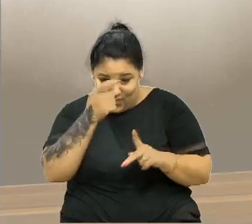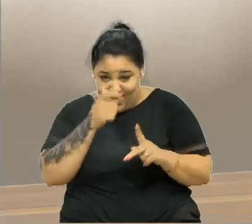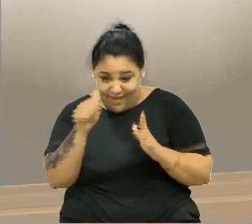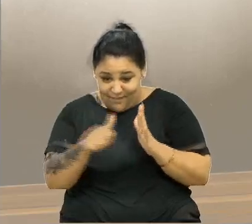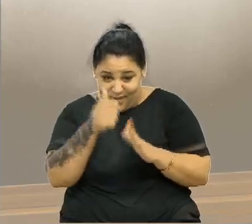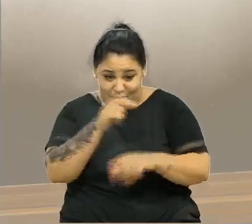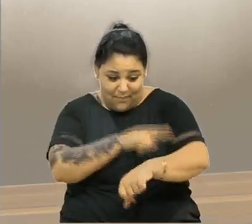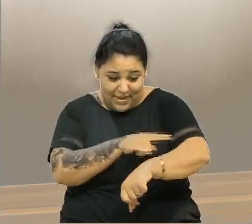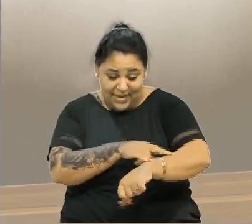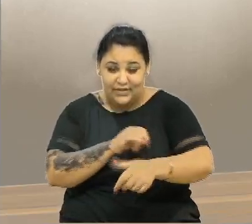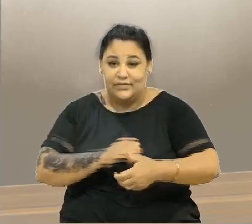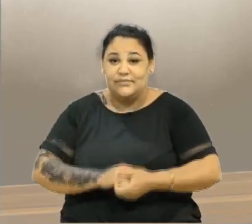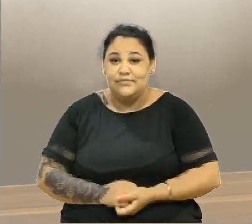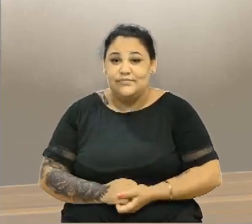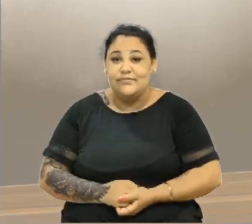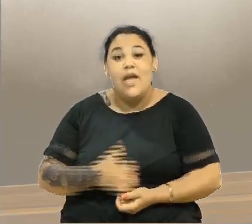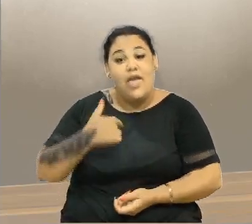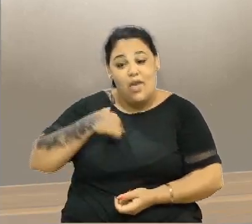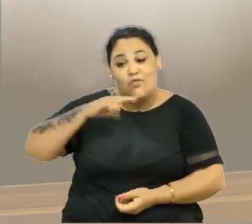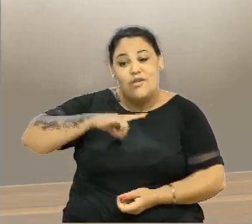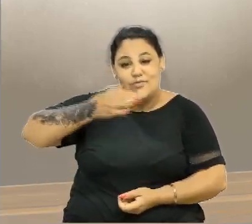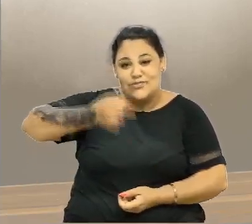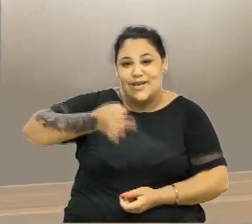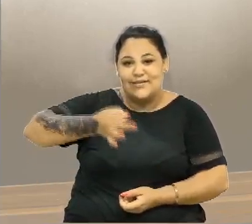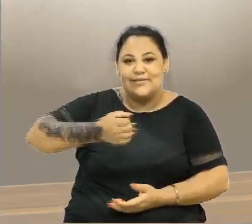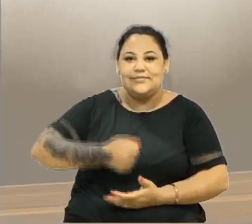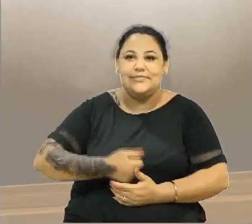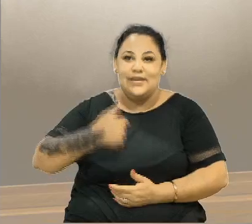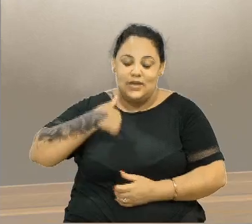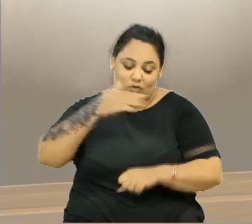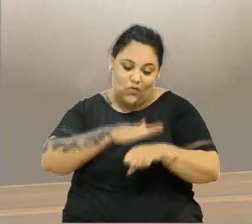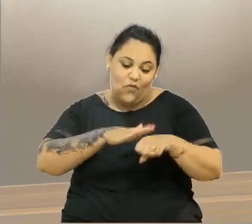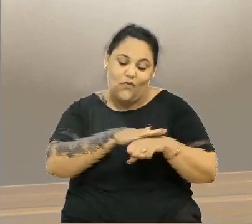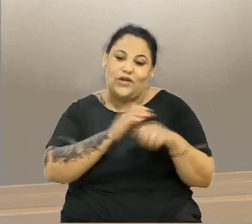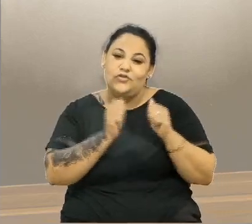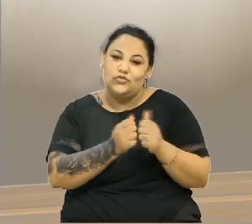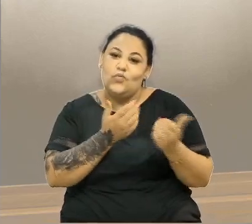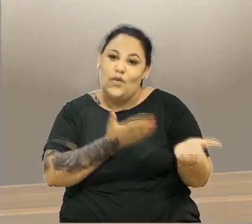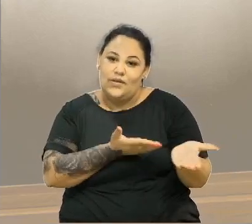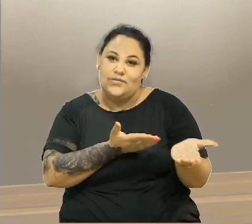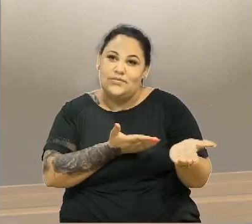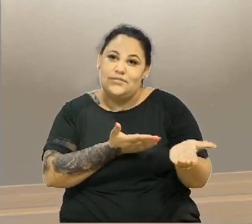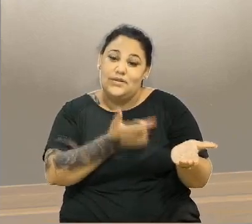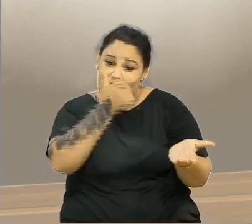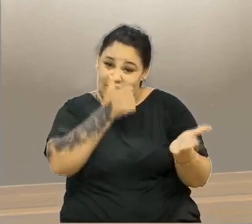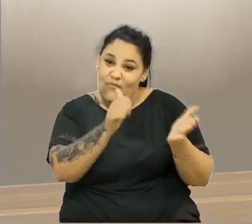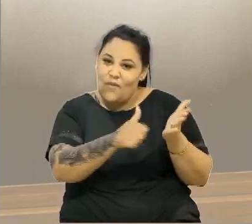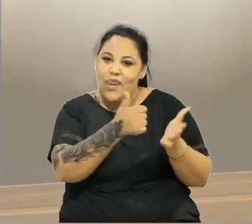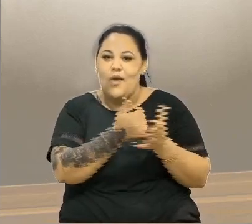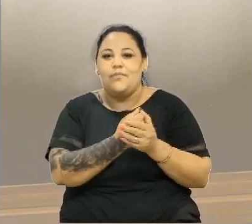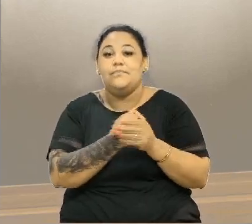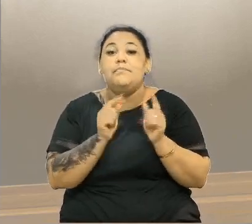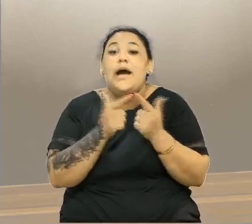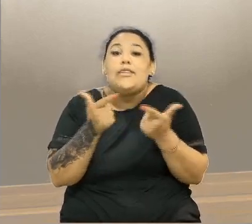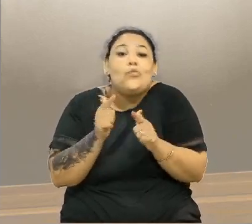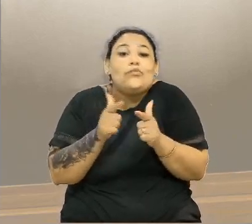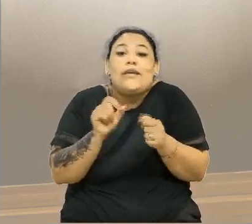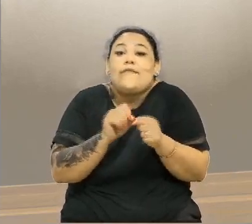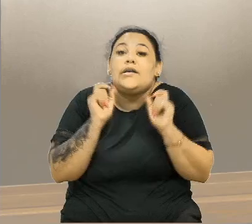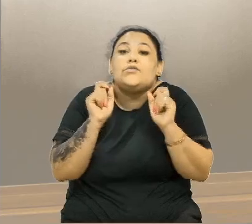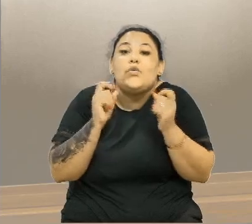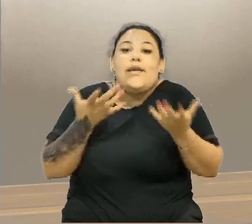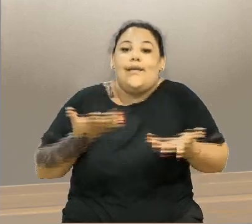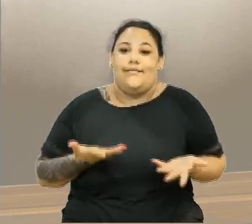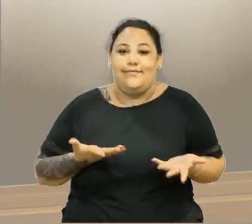banheiro? Eu tenho certeza. Eu converso com eles. Eles preferem. Mas se não tem, tu vai fazer o quê?